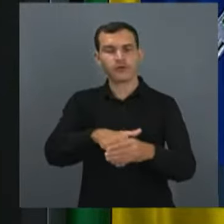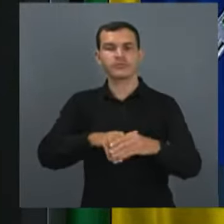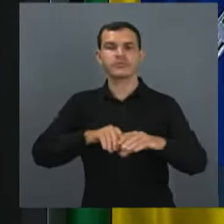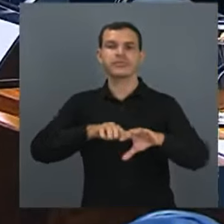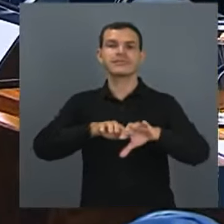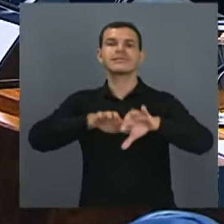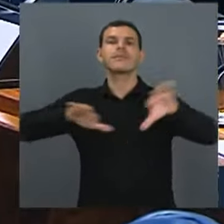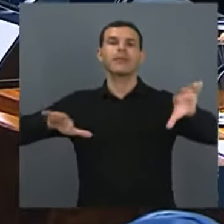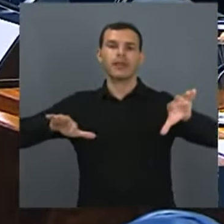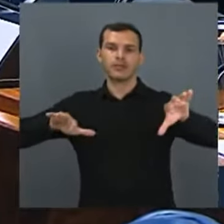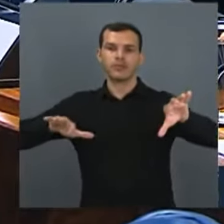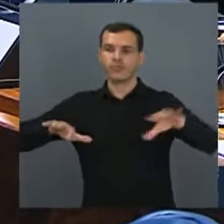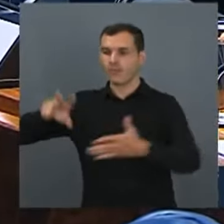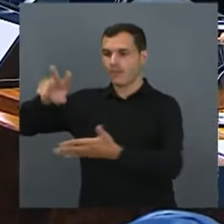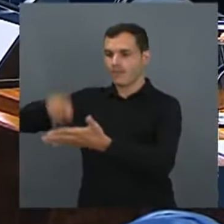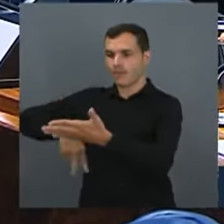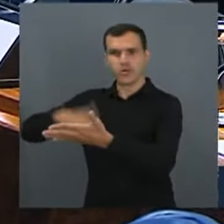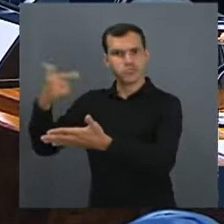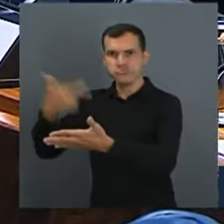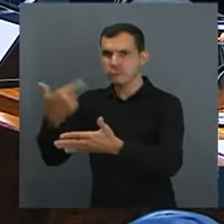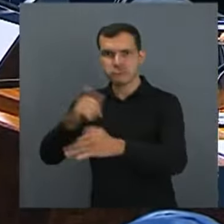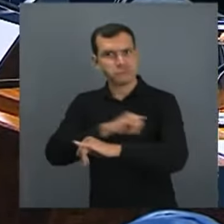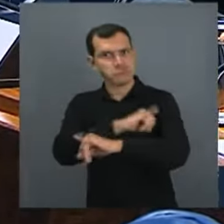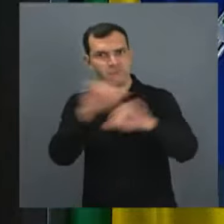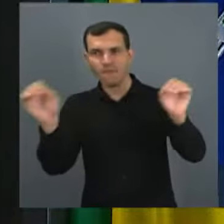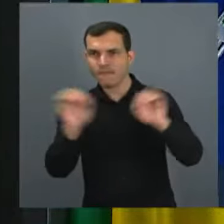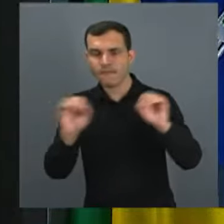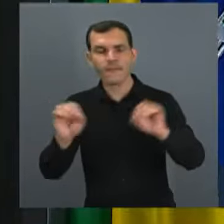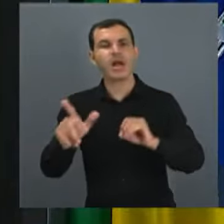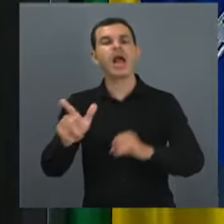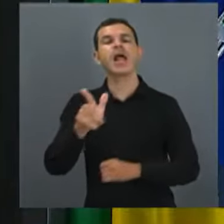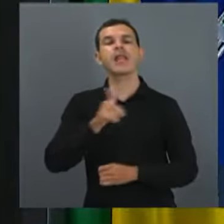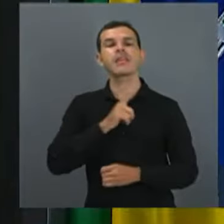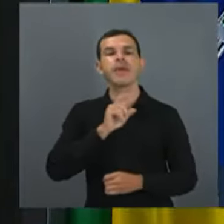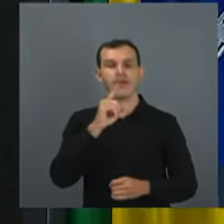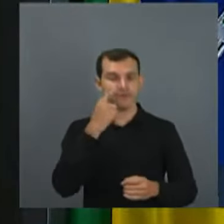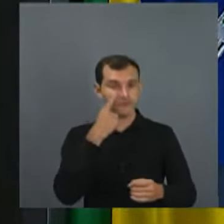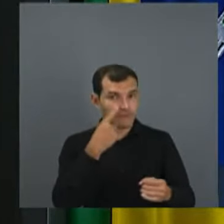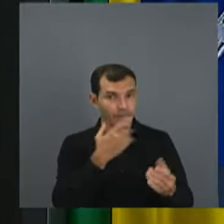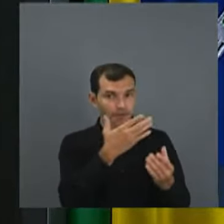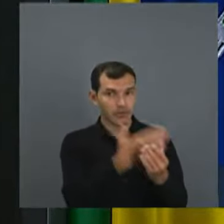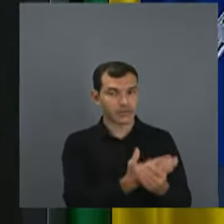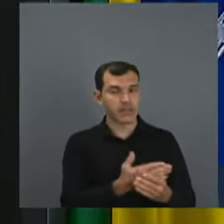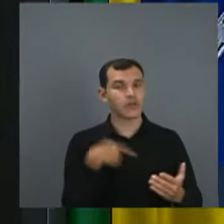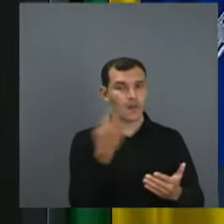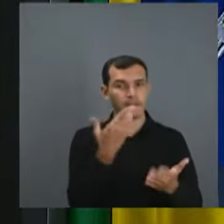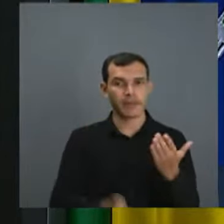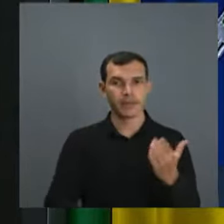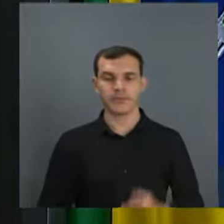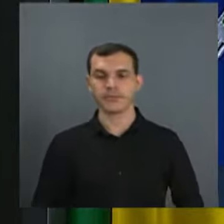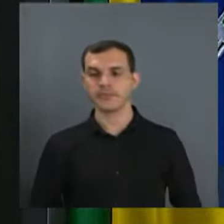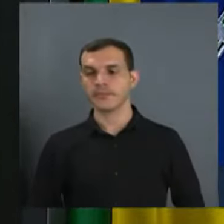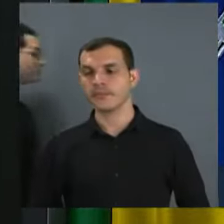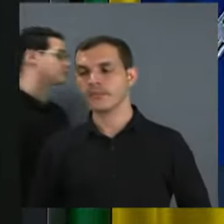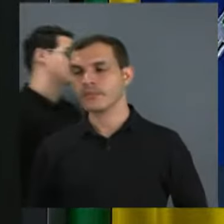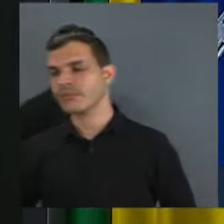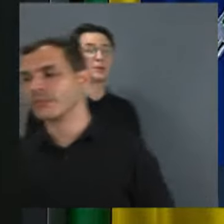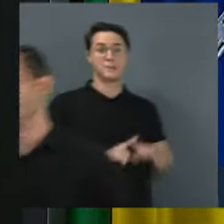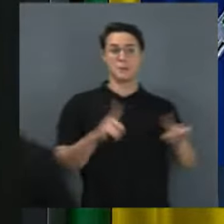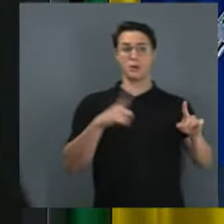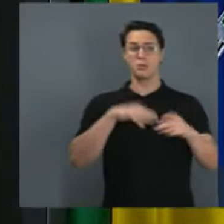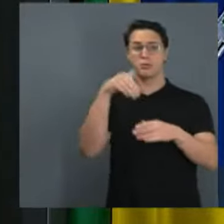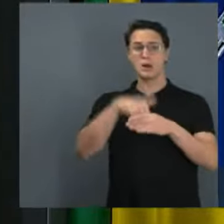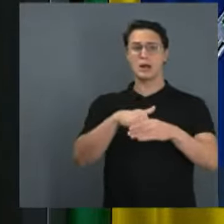não foi lido, mas está lá no processo, porque nós perdemos. Mas o meu voto é para acabar com